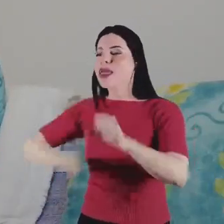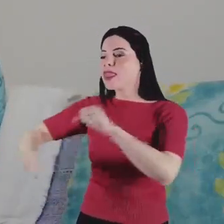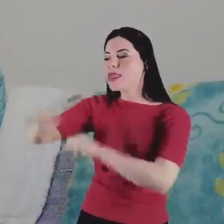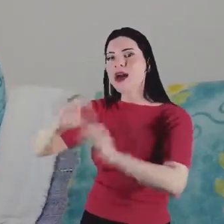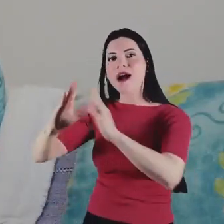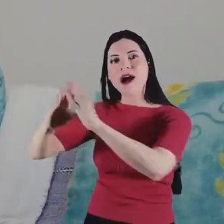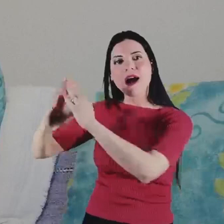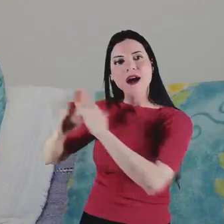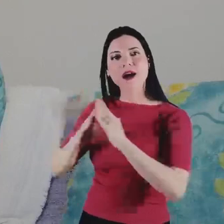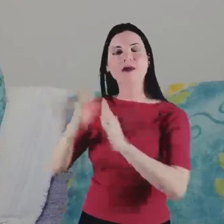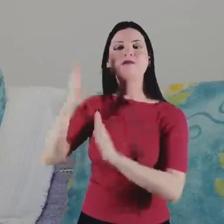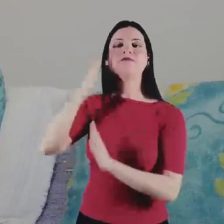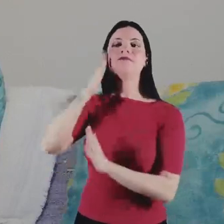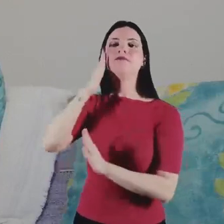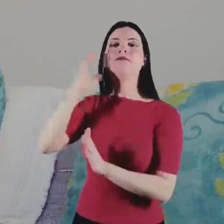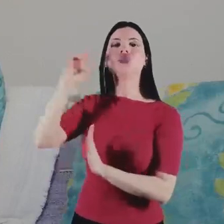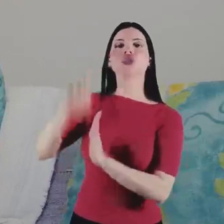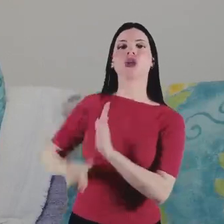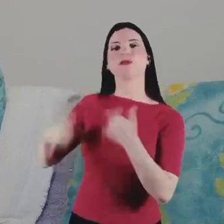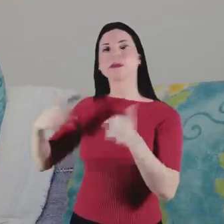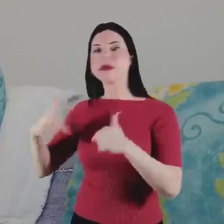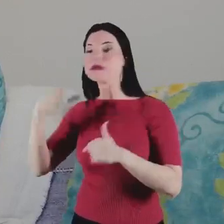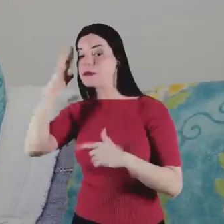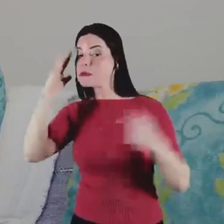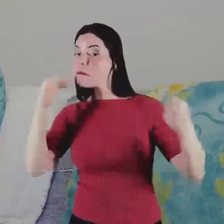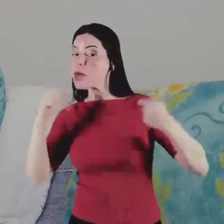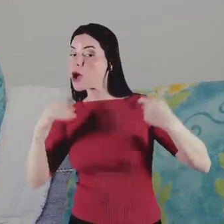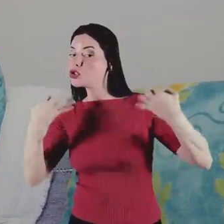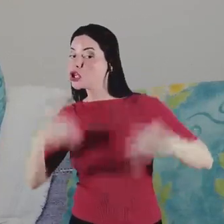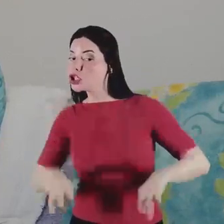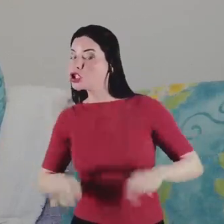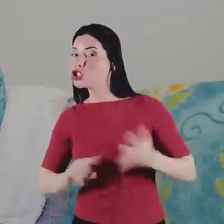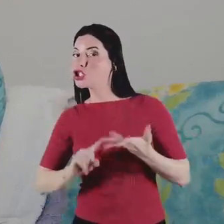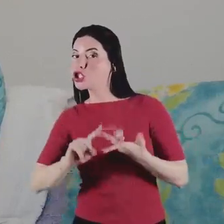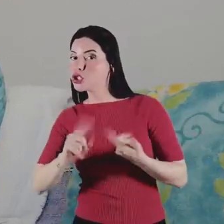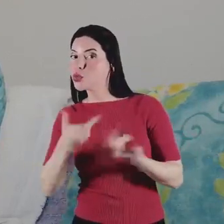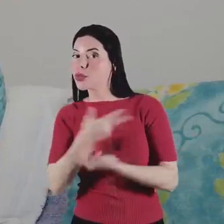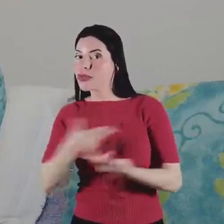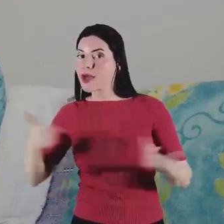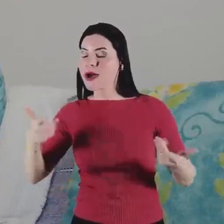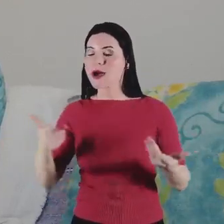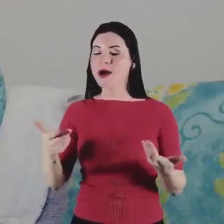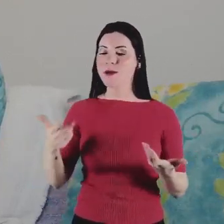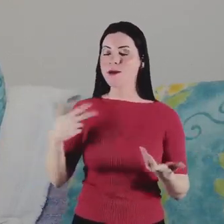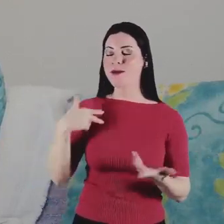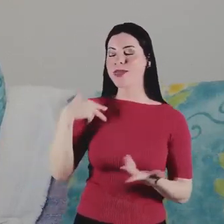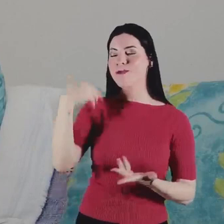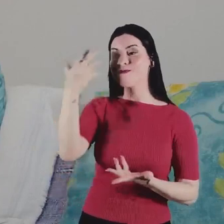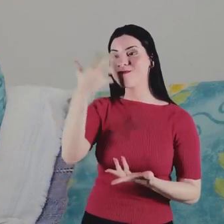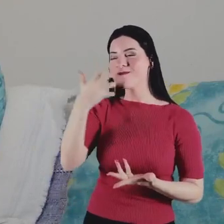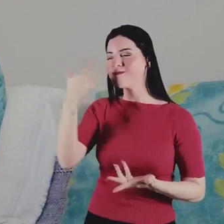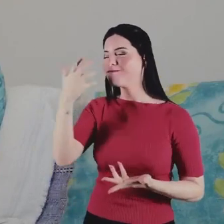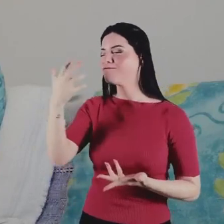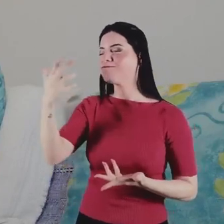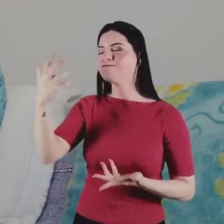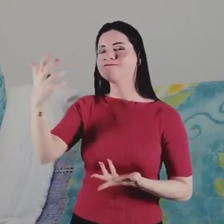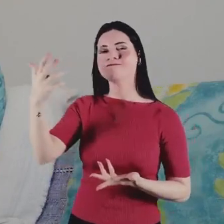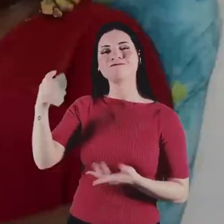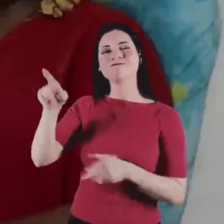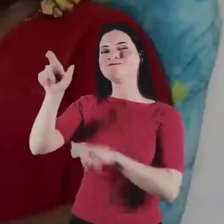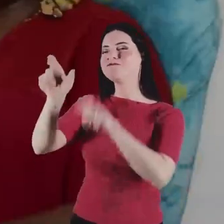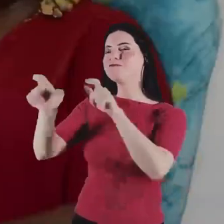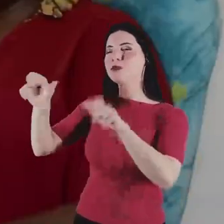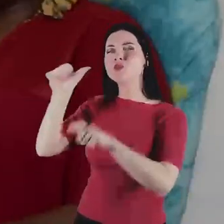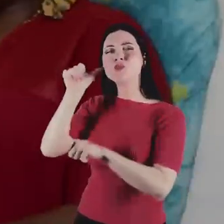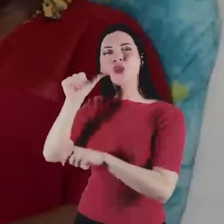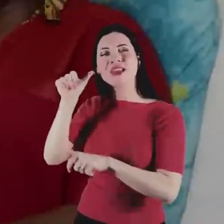para saber dos meus direitos trabalhistas, se elas tinham pago direitinho e tal, eu me encantei com aquilo.